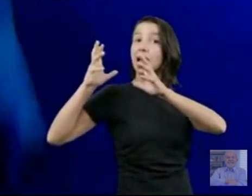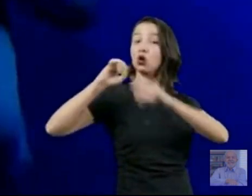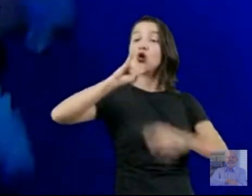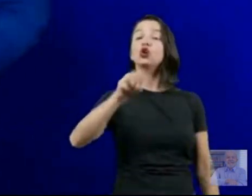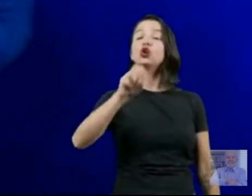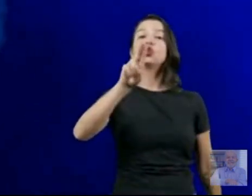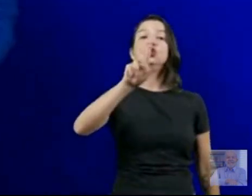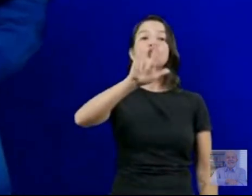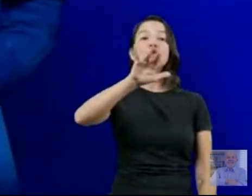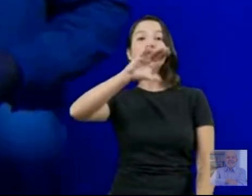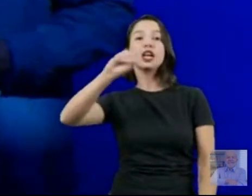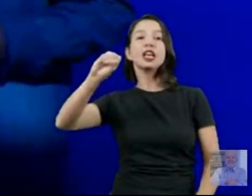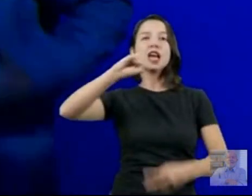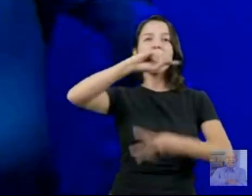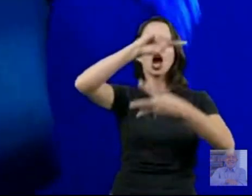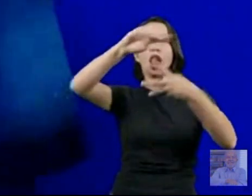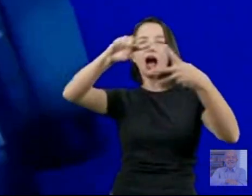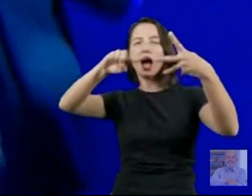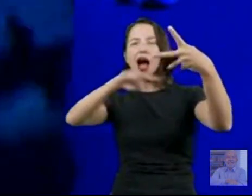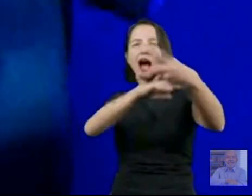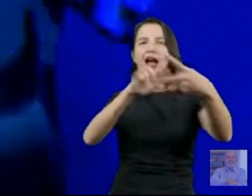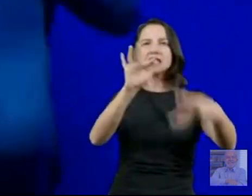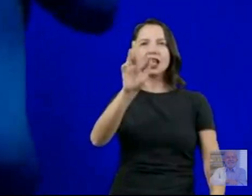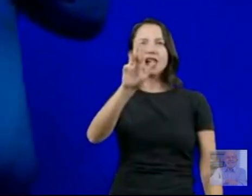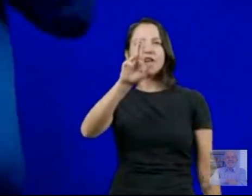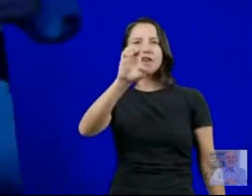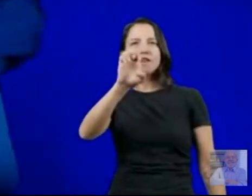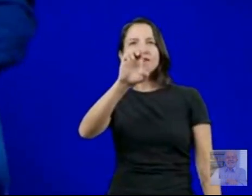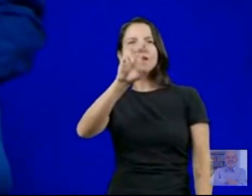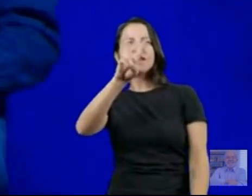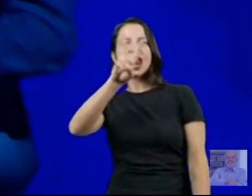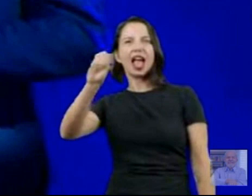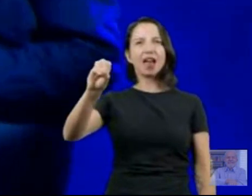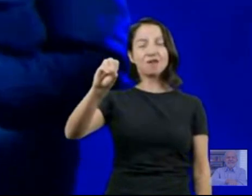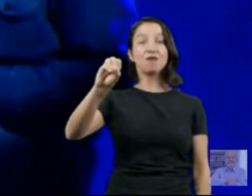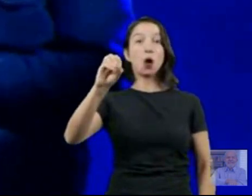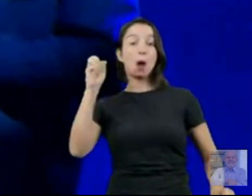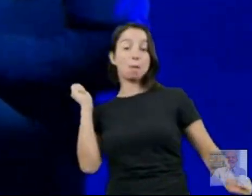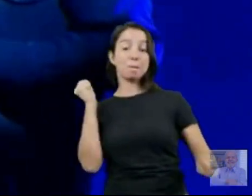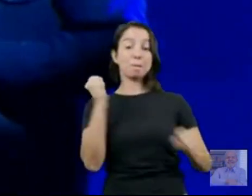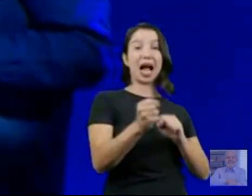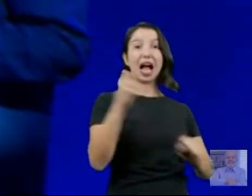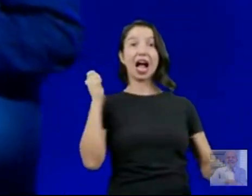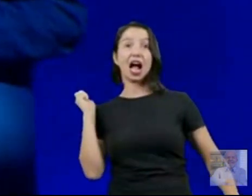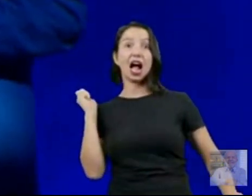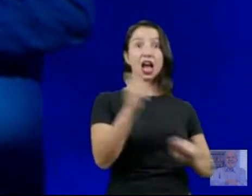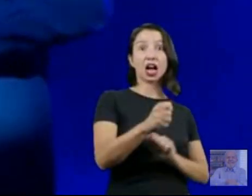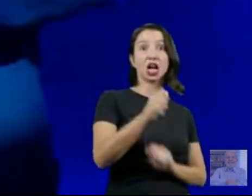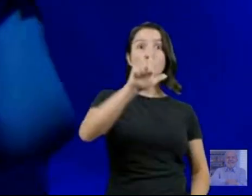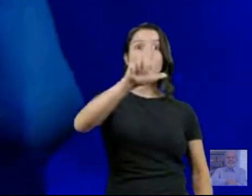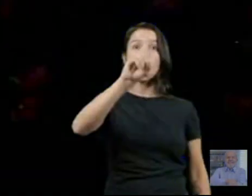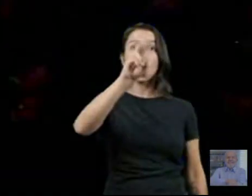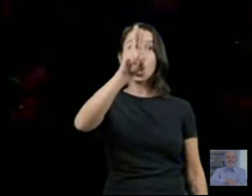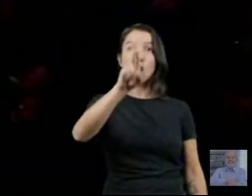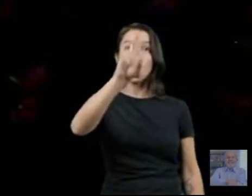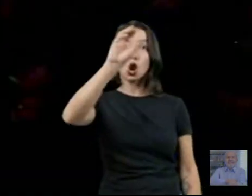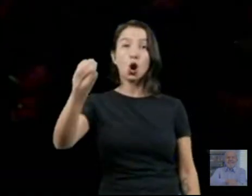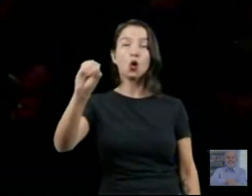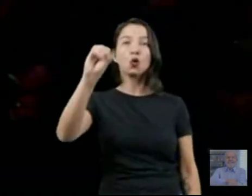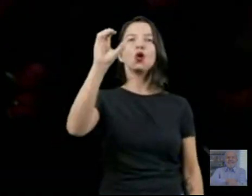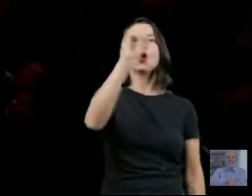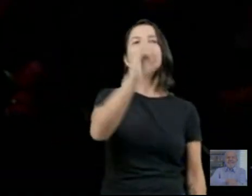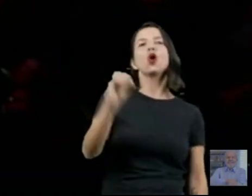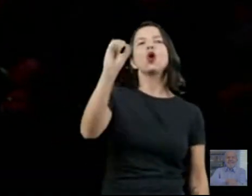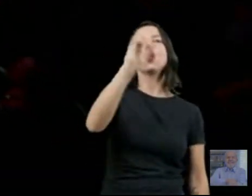de Frevo e Maracatu, de Louro, do Pajeú, Olinda e seu carnaval, do maior